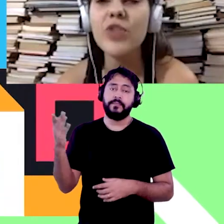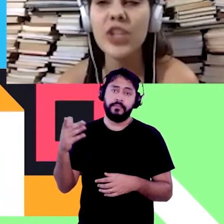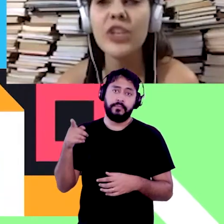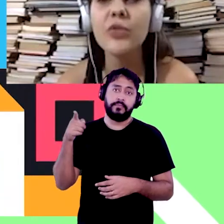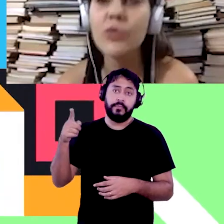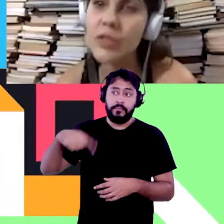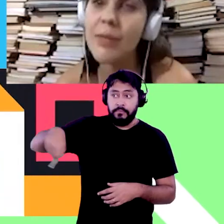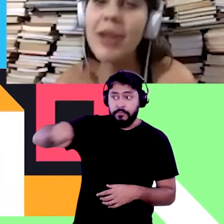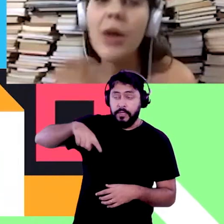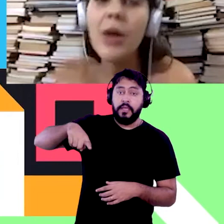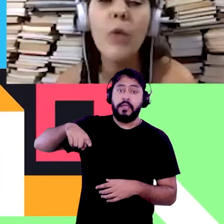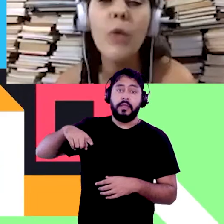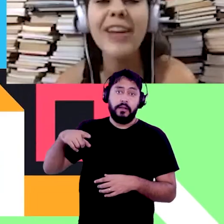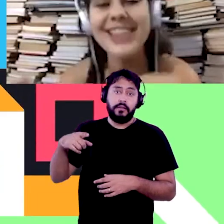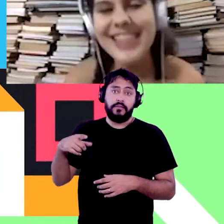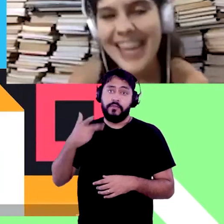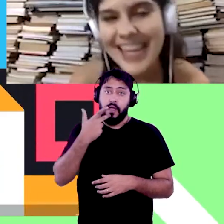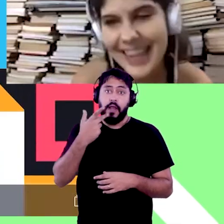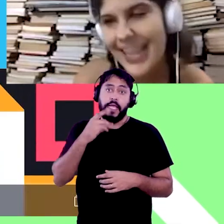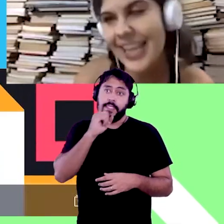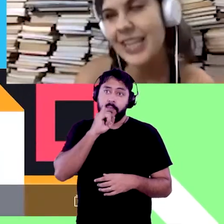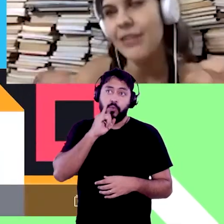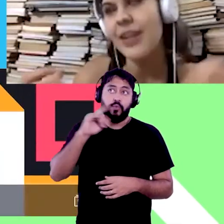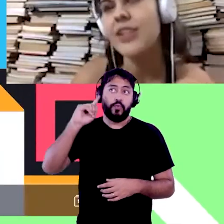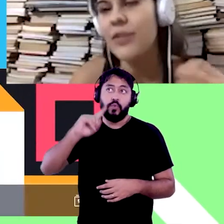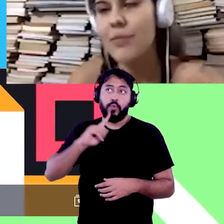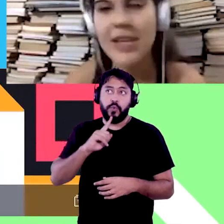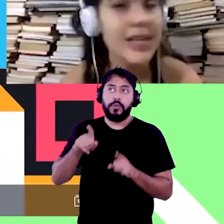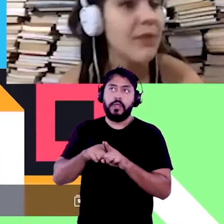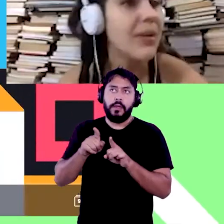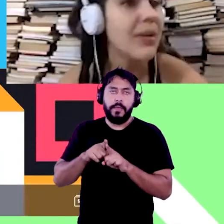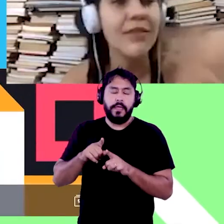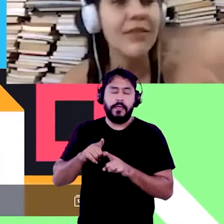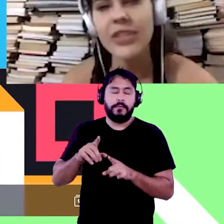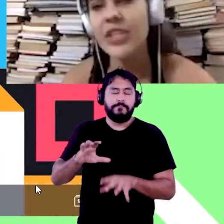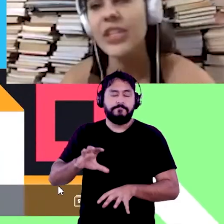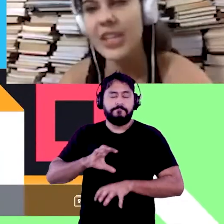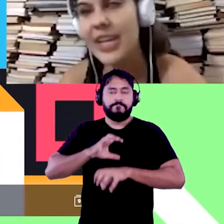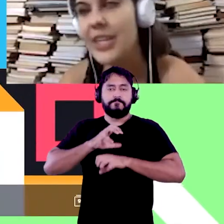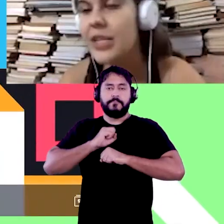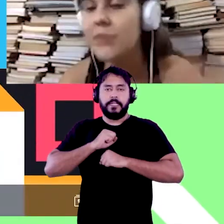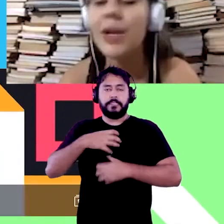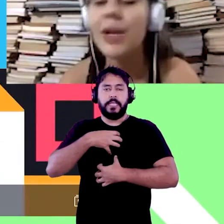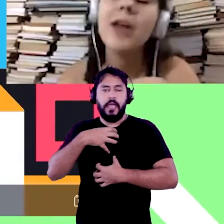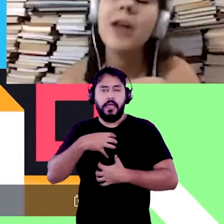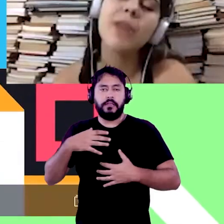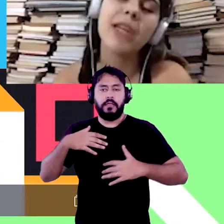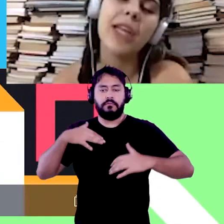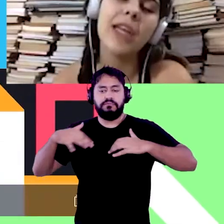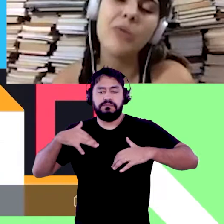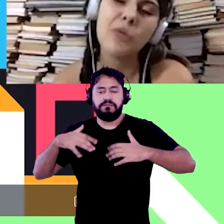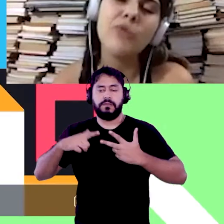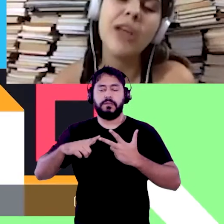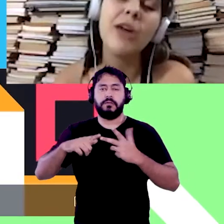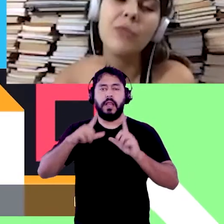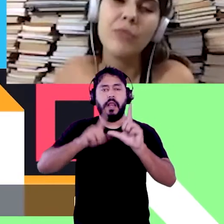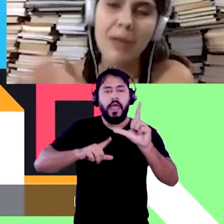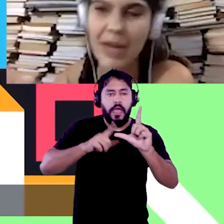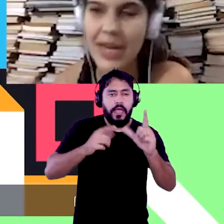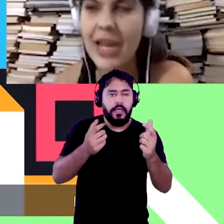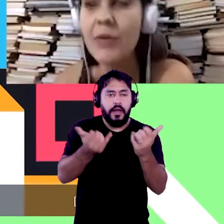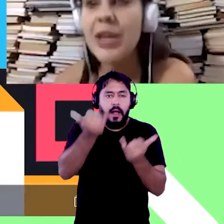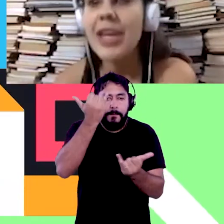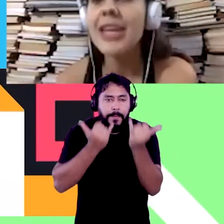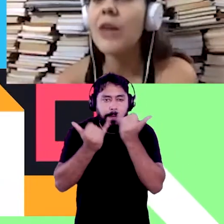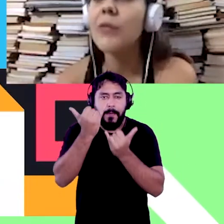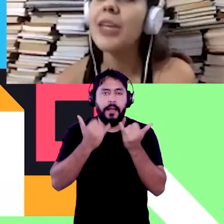questão de que surdos também ouvem, sentem através de vibração, através de letras para quem usa um